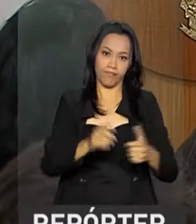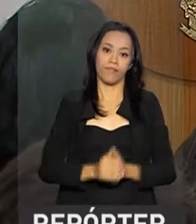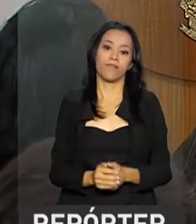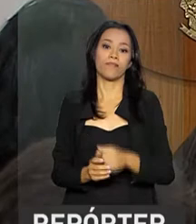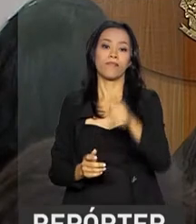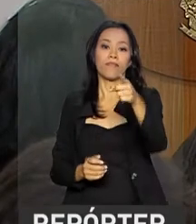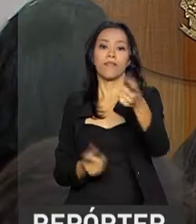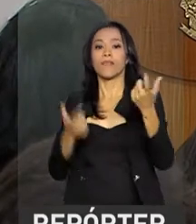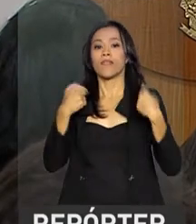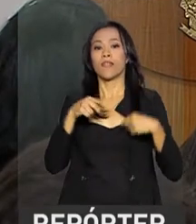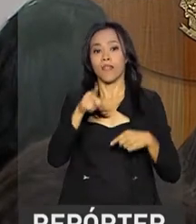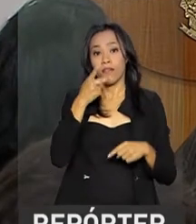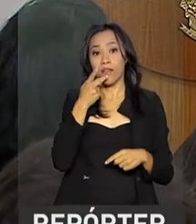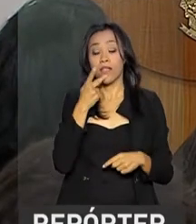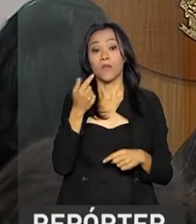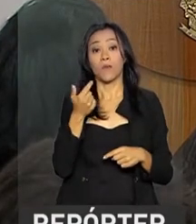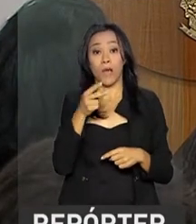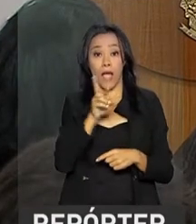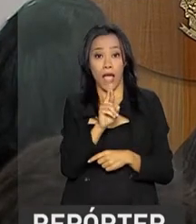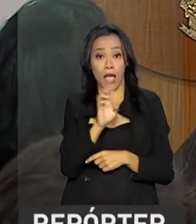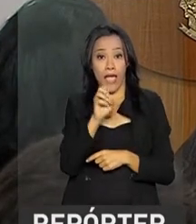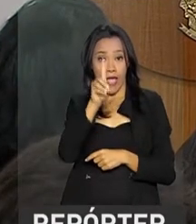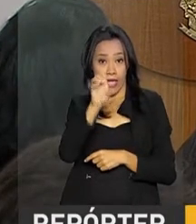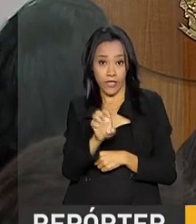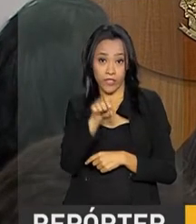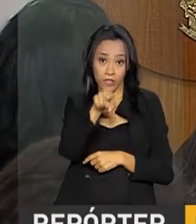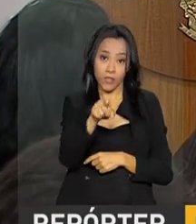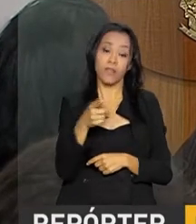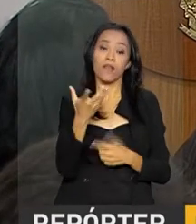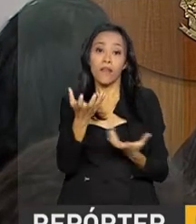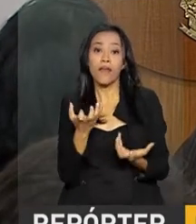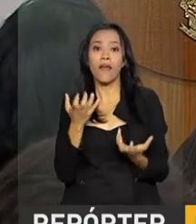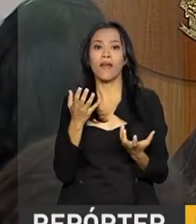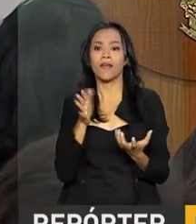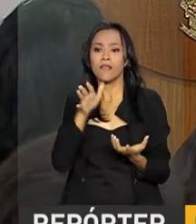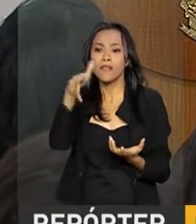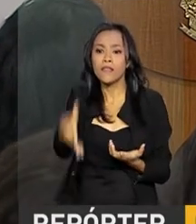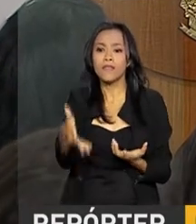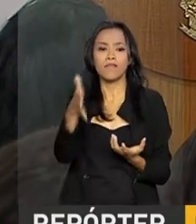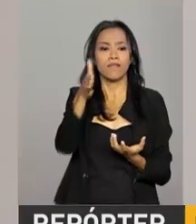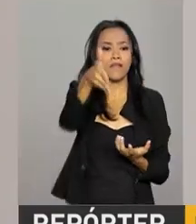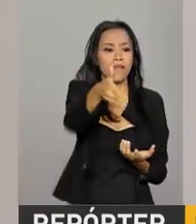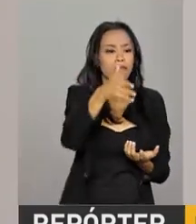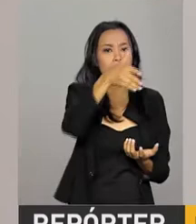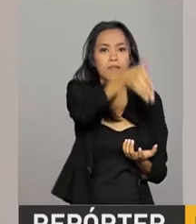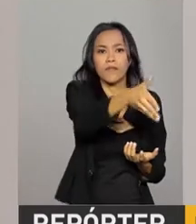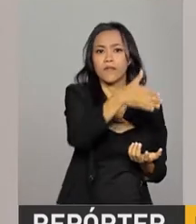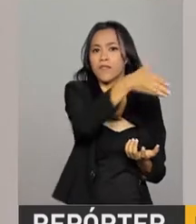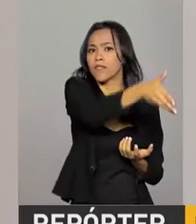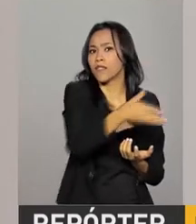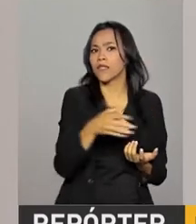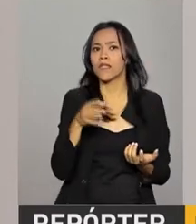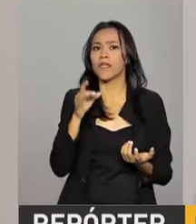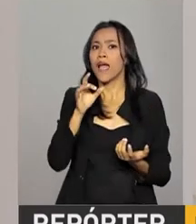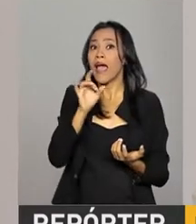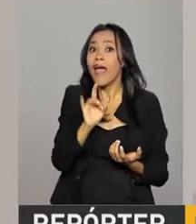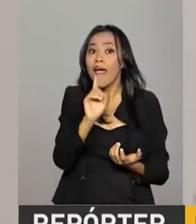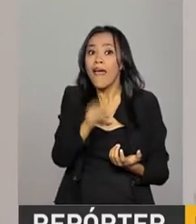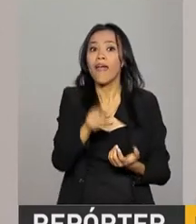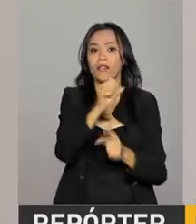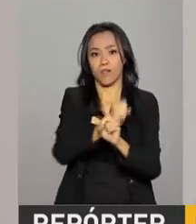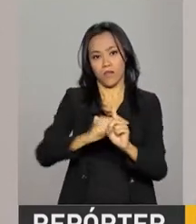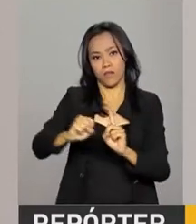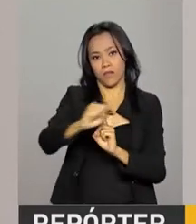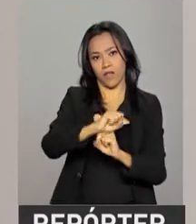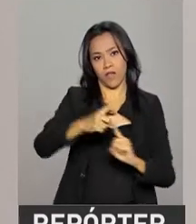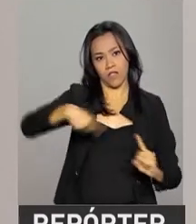espaços que normalmente não são colocados para que nós possamos entender que não é coisa de um eco da sociedade